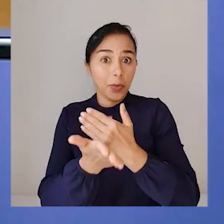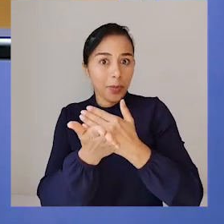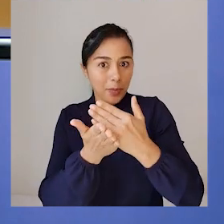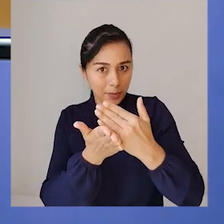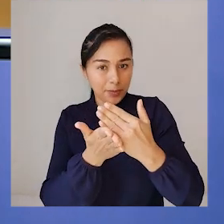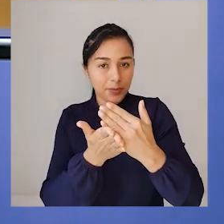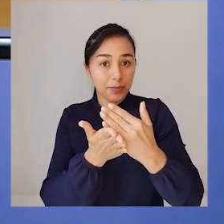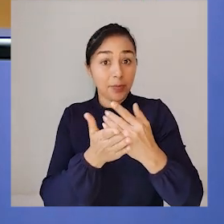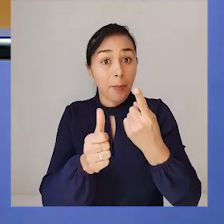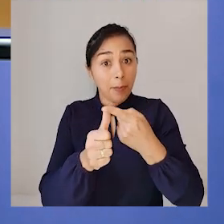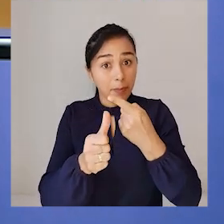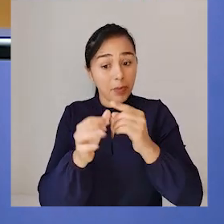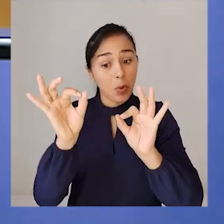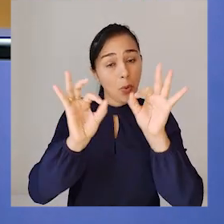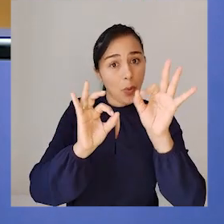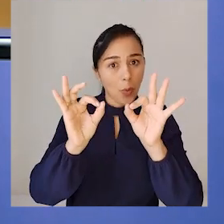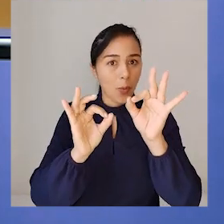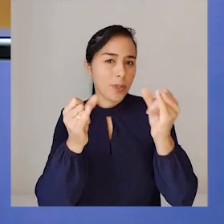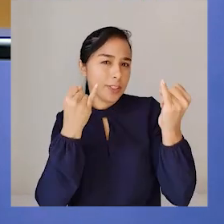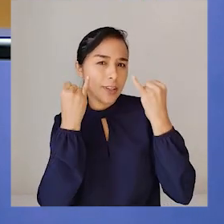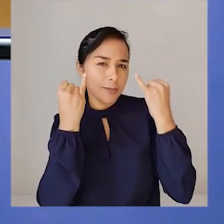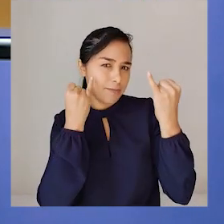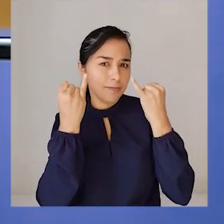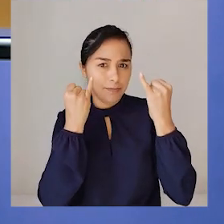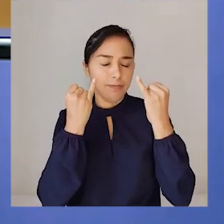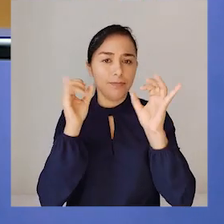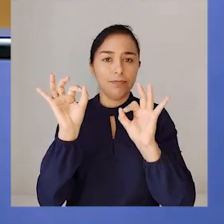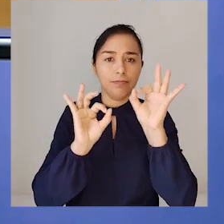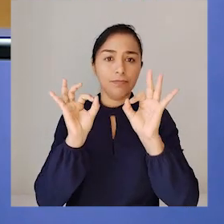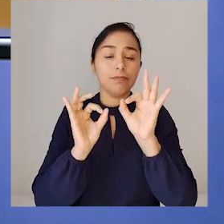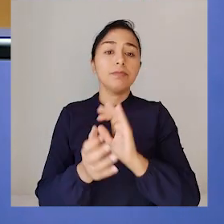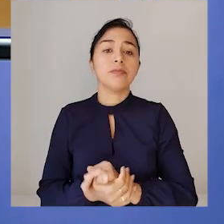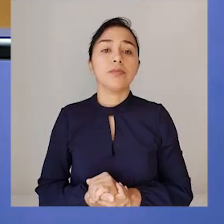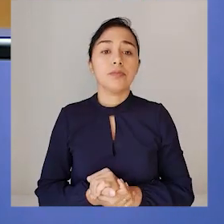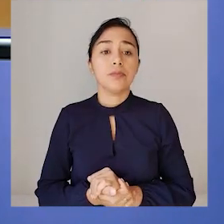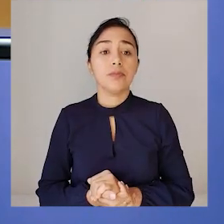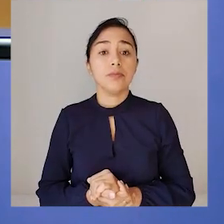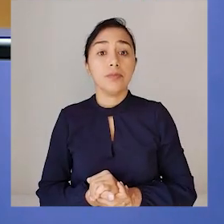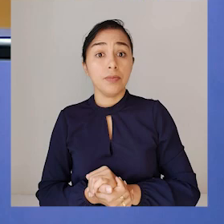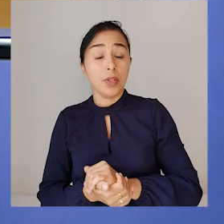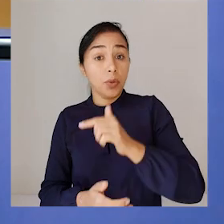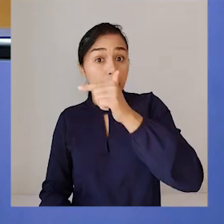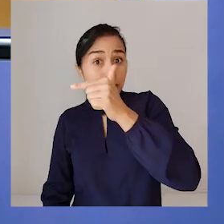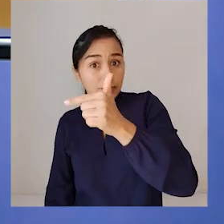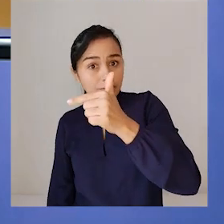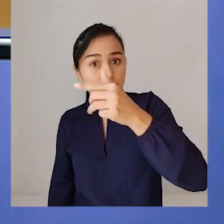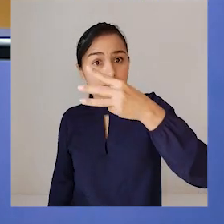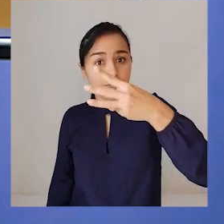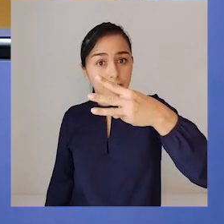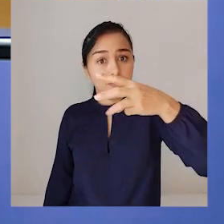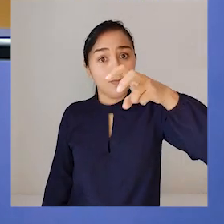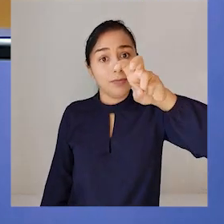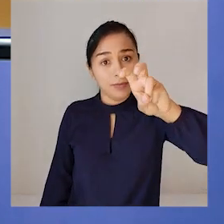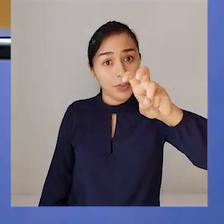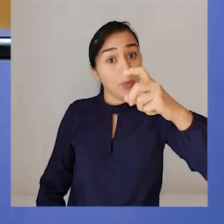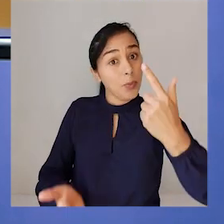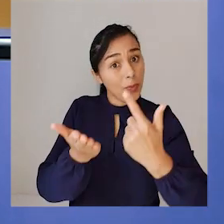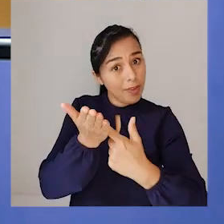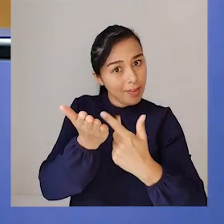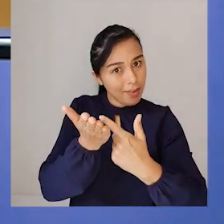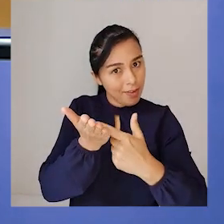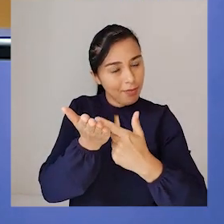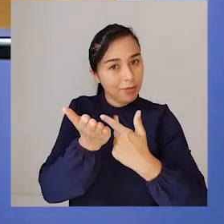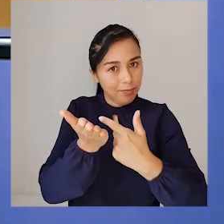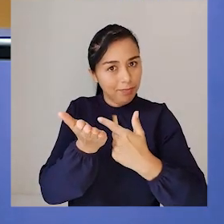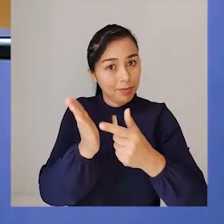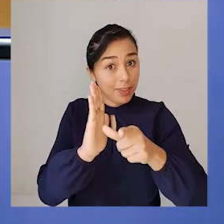inicialmente vamos pegar os dados que compõem esse problema, né? Então, nós temos aqui 35 livros inicialmente, depois